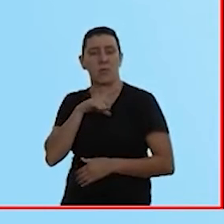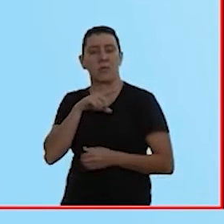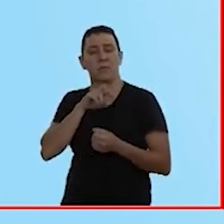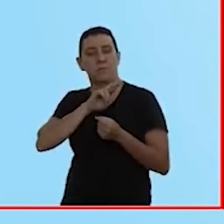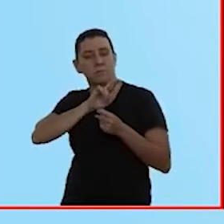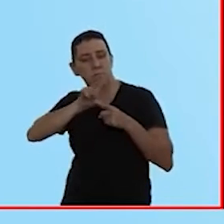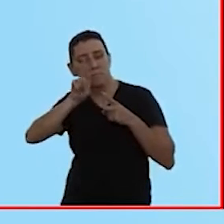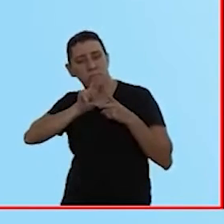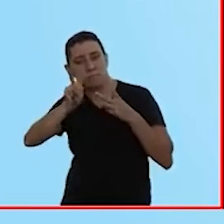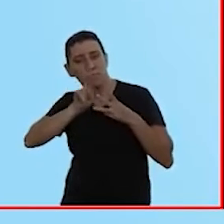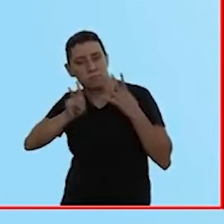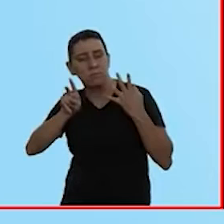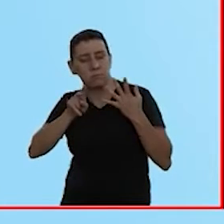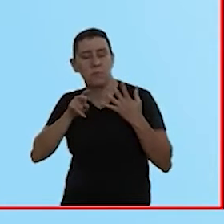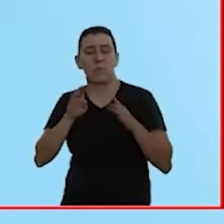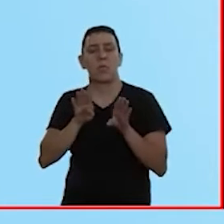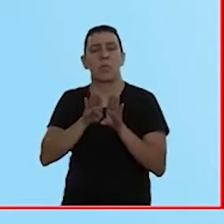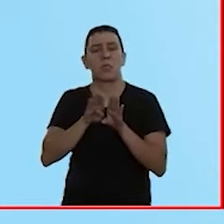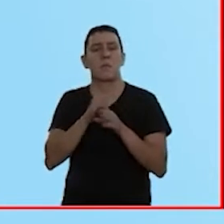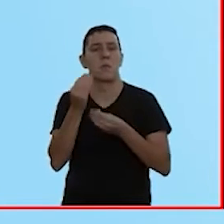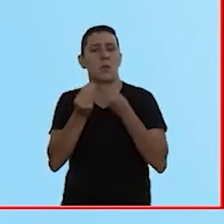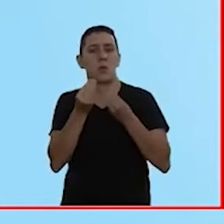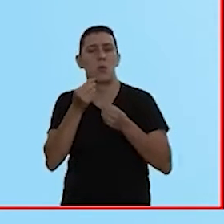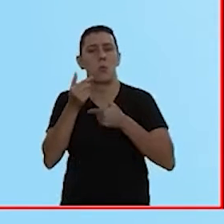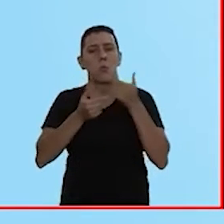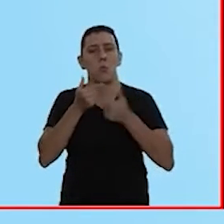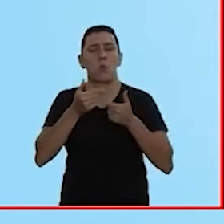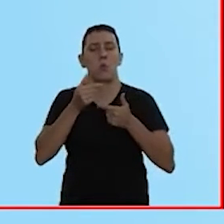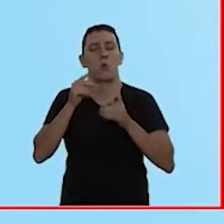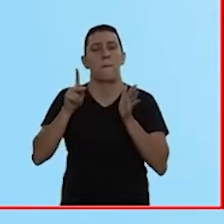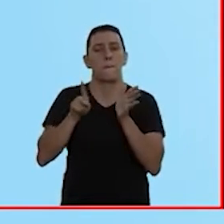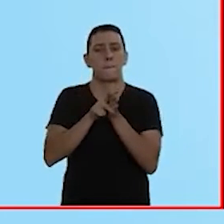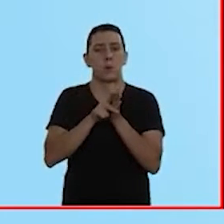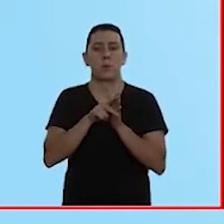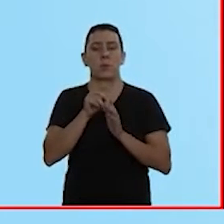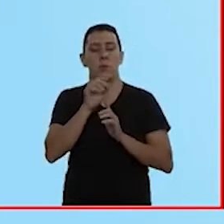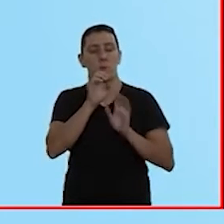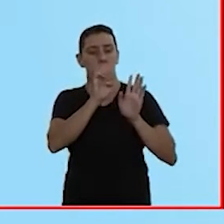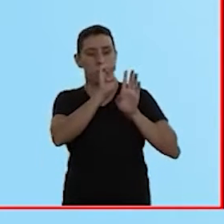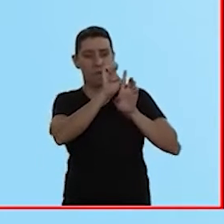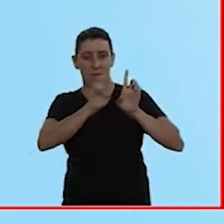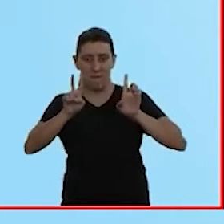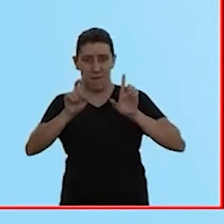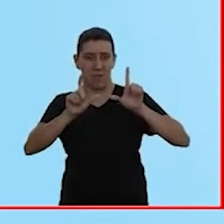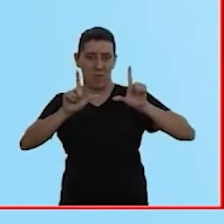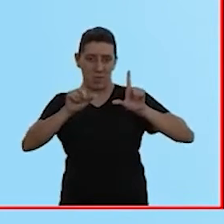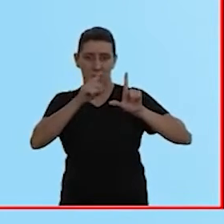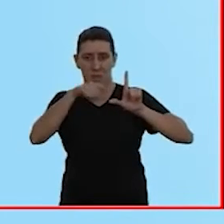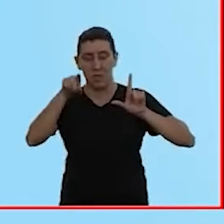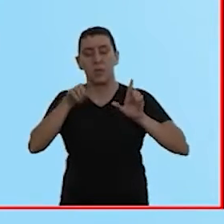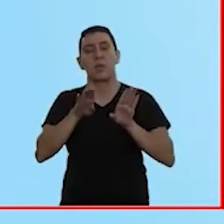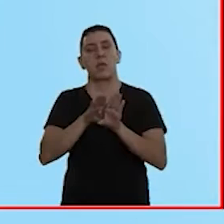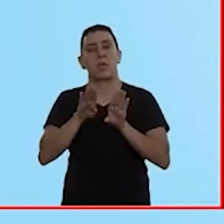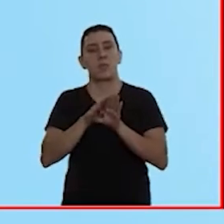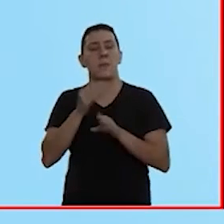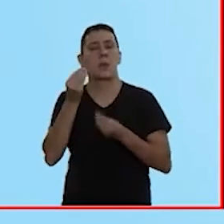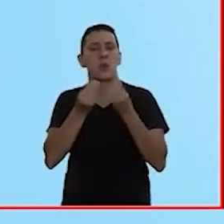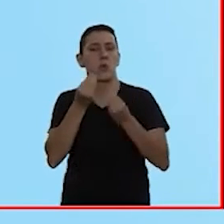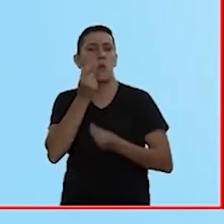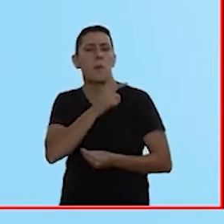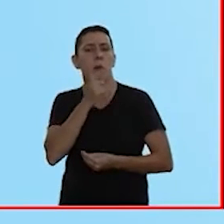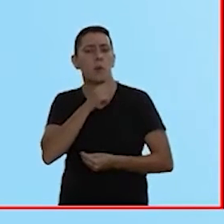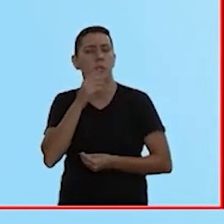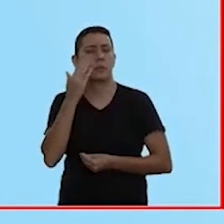funcionalidades é de Diagnóstico inteligente de cor vai ver como fazer um oi e inteligente